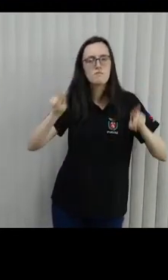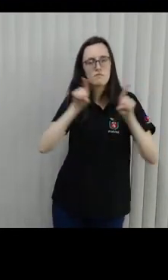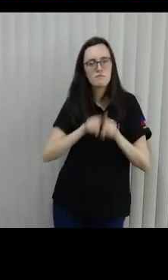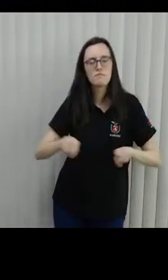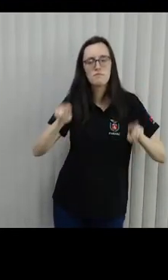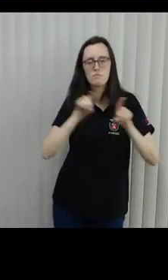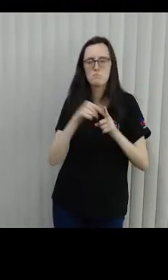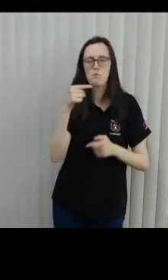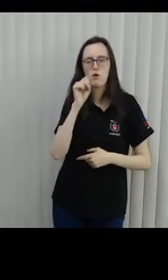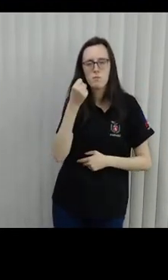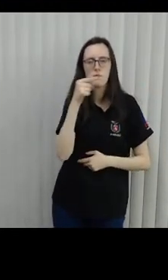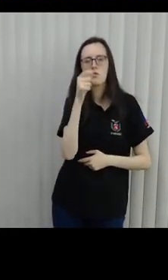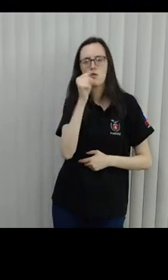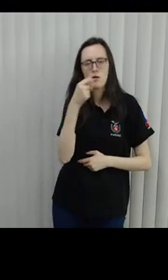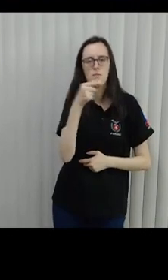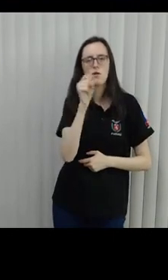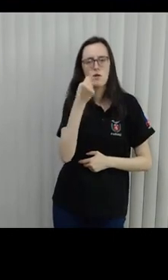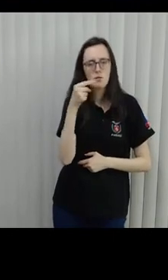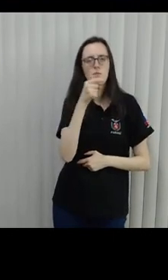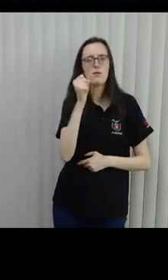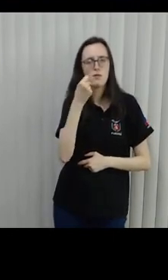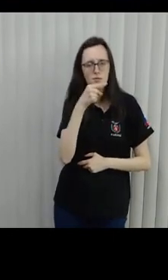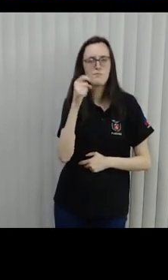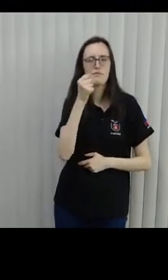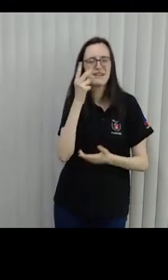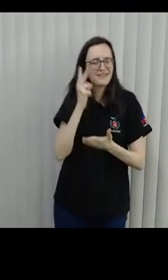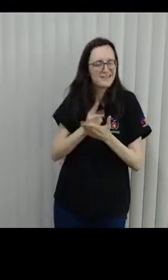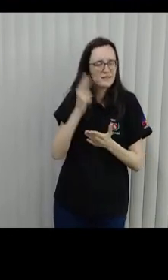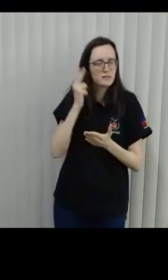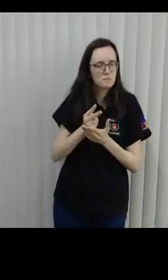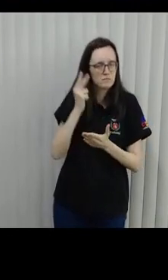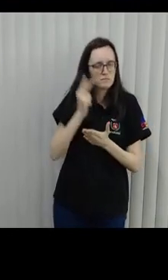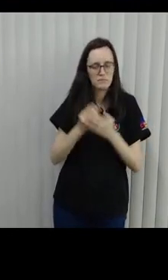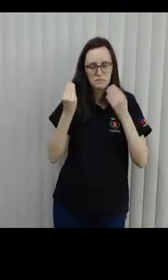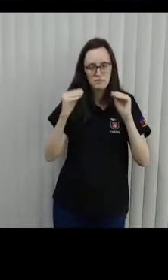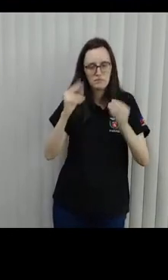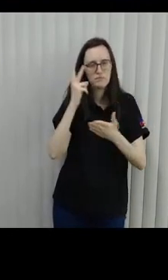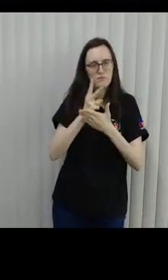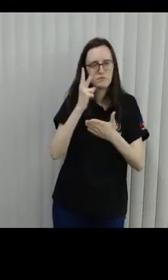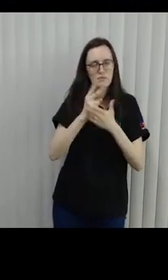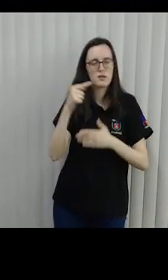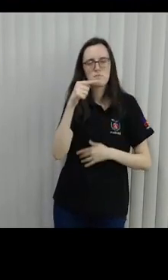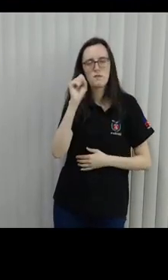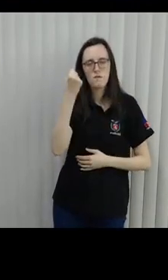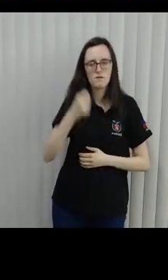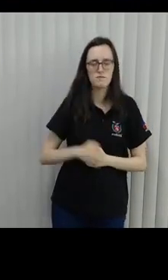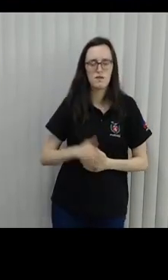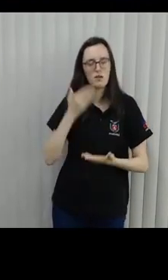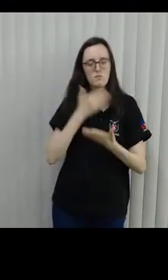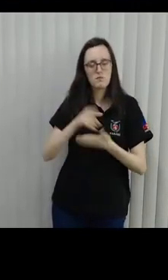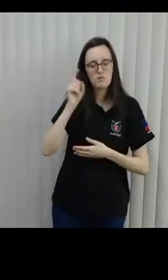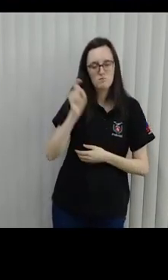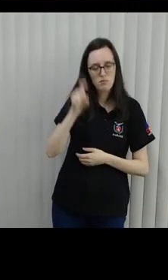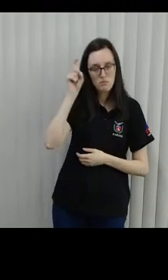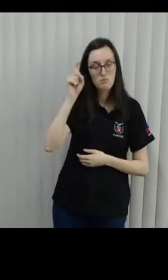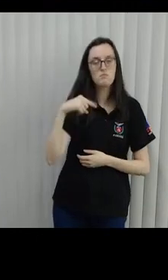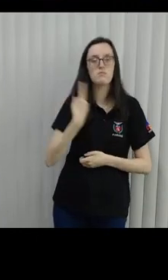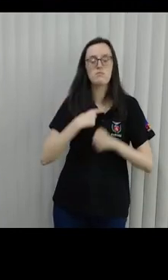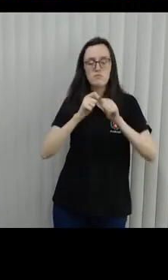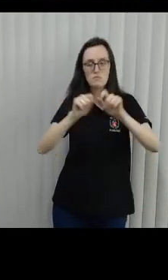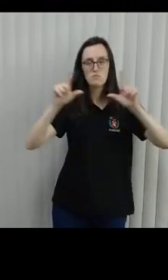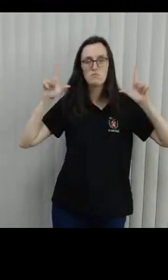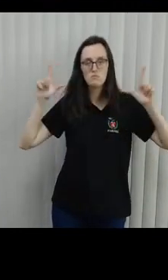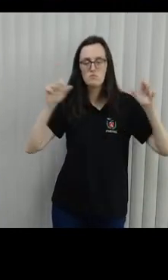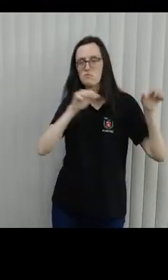menos 8, menos 8, menos 8 o tempo inteiro. Então, eu vou falar assim, ó, sempre mova menos 8. Aí eu começo o jogo, nosso cenário vai